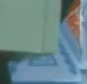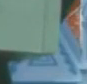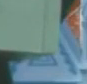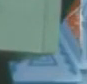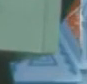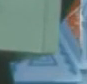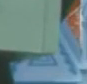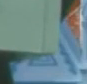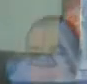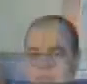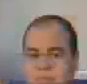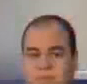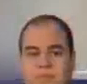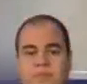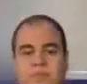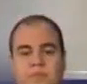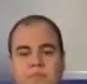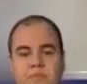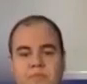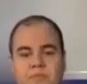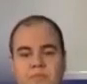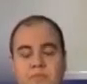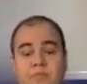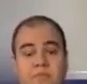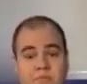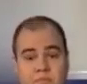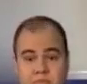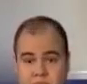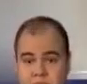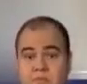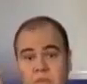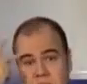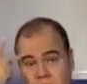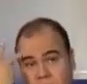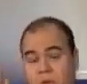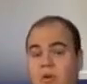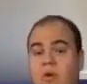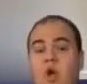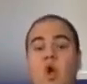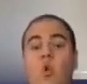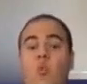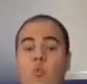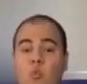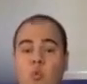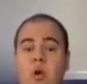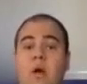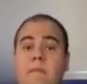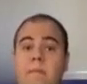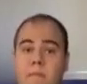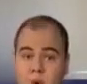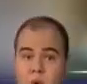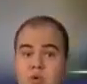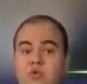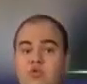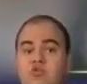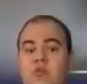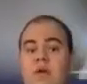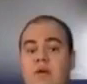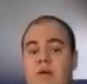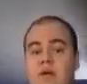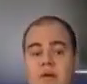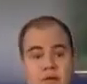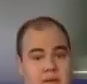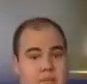do Estado de São Paulo. A Assembleia de São Paulo é a única que dá posse aos deputados no dia 15 de